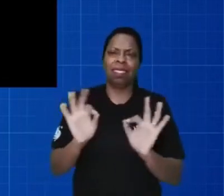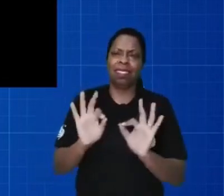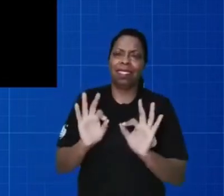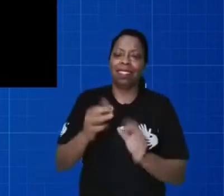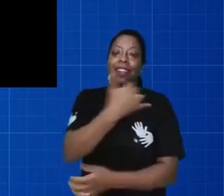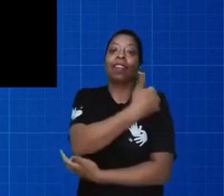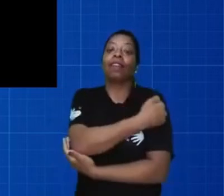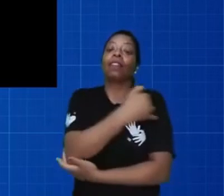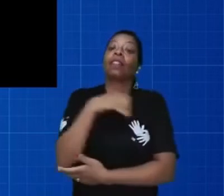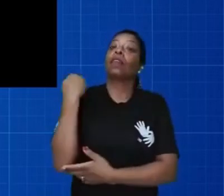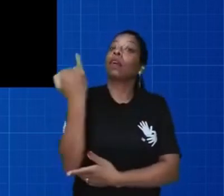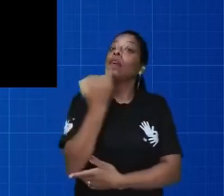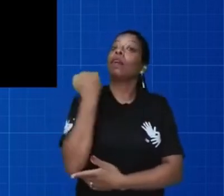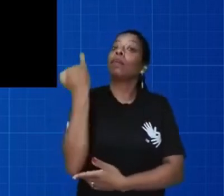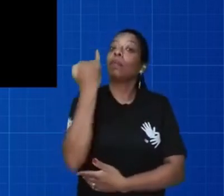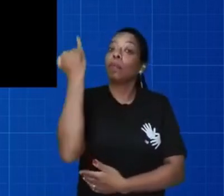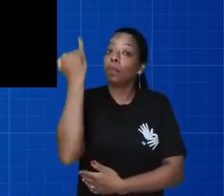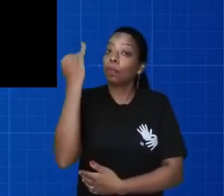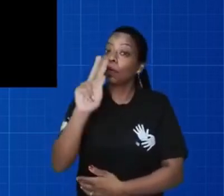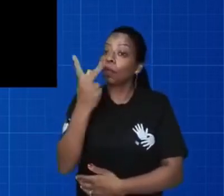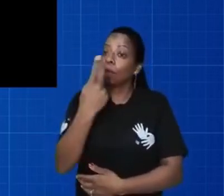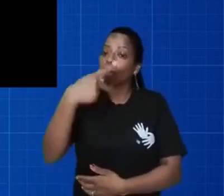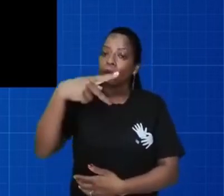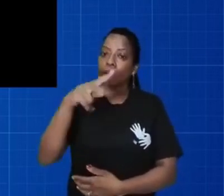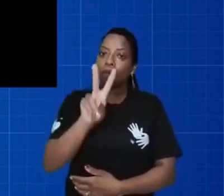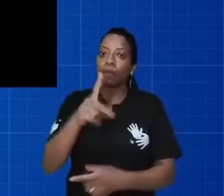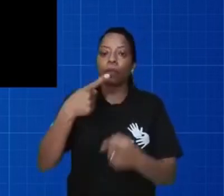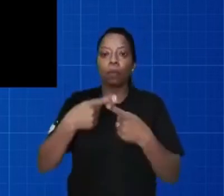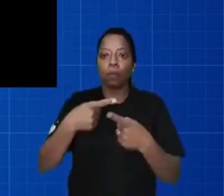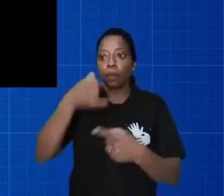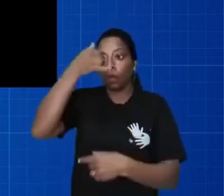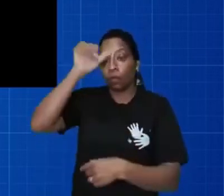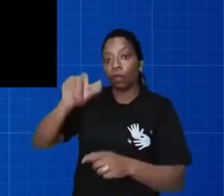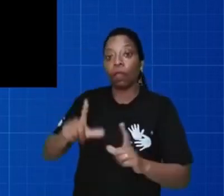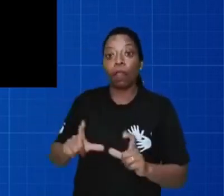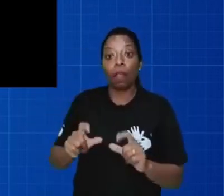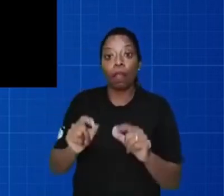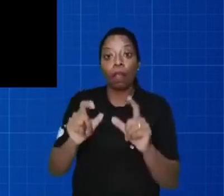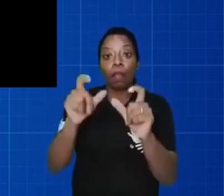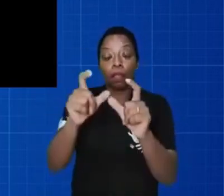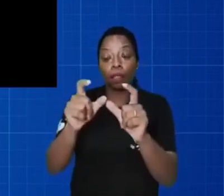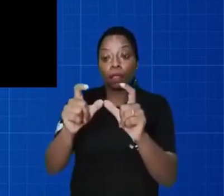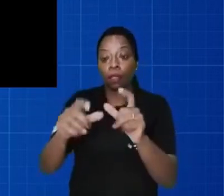câncer de colo de útero, anal, na garganta, incluindo base da língua, câncer de amígdalas.